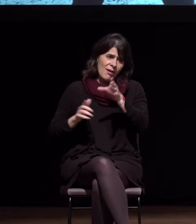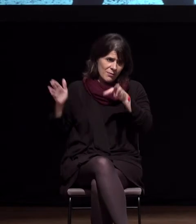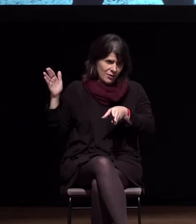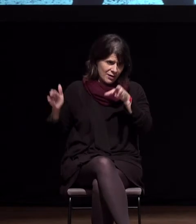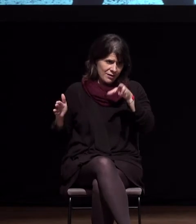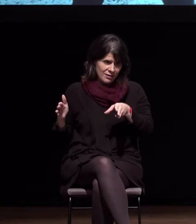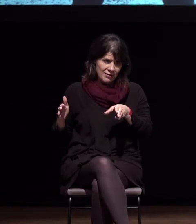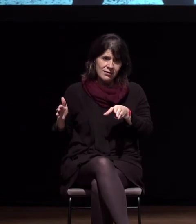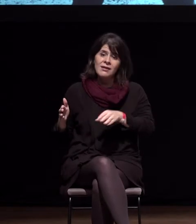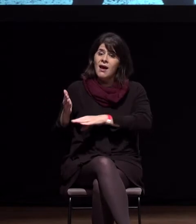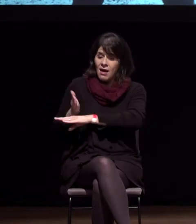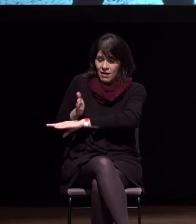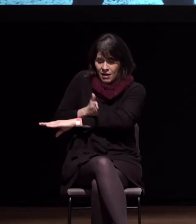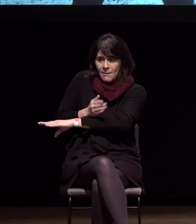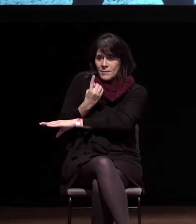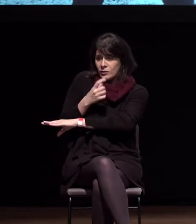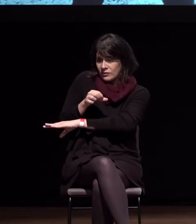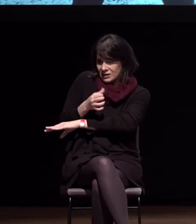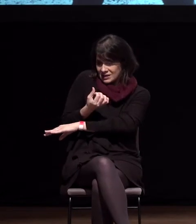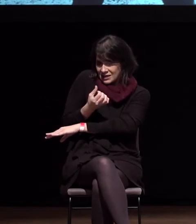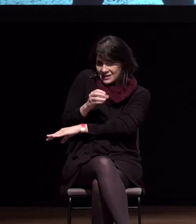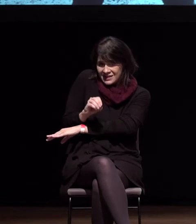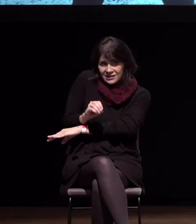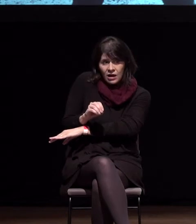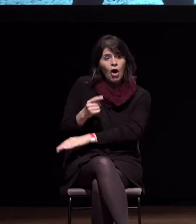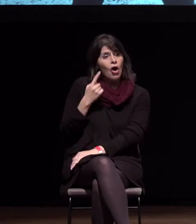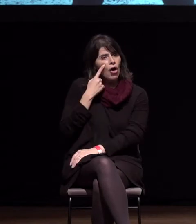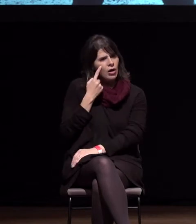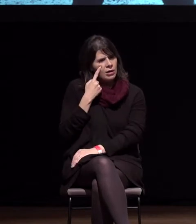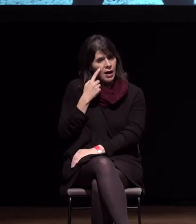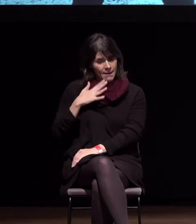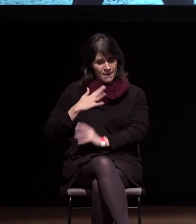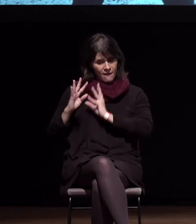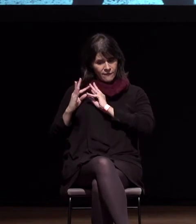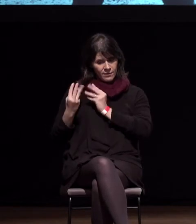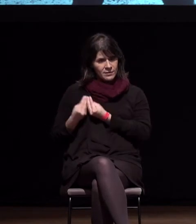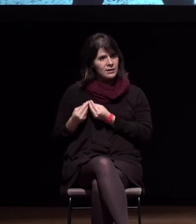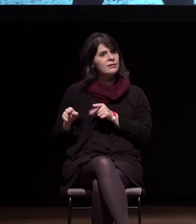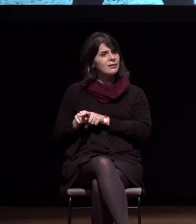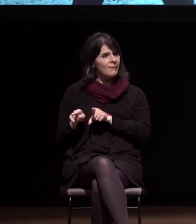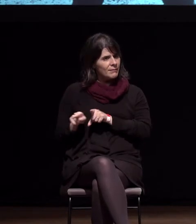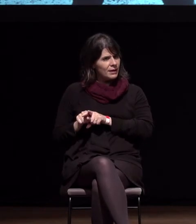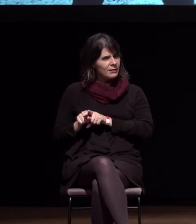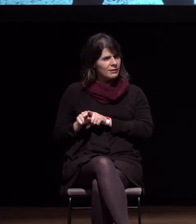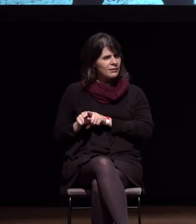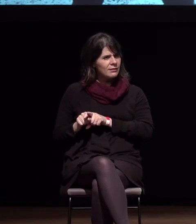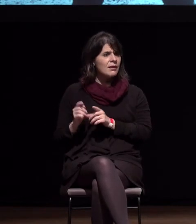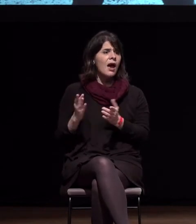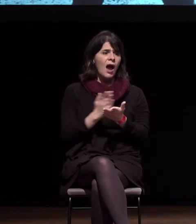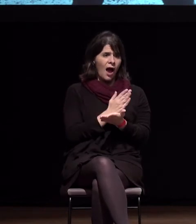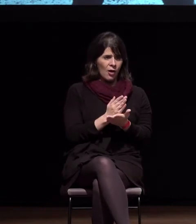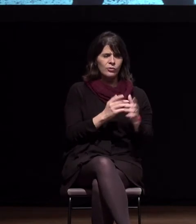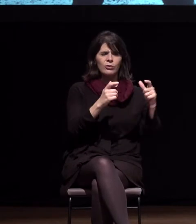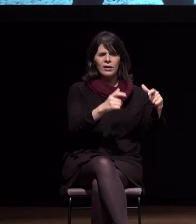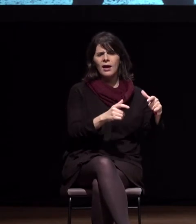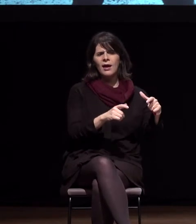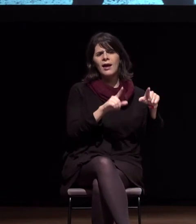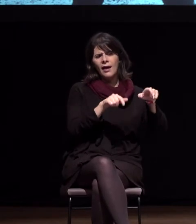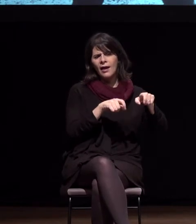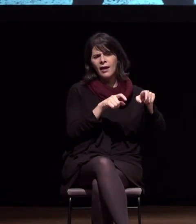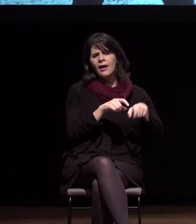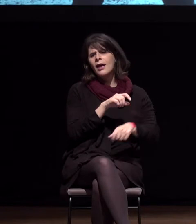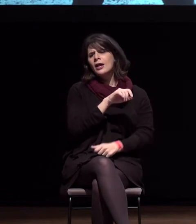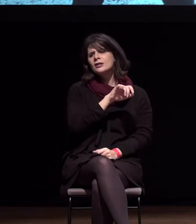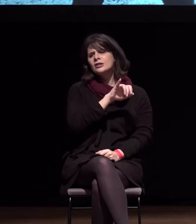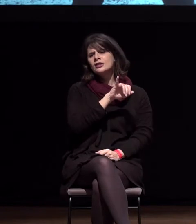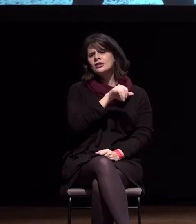60. Pois é, olha que inusitado. A minha família também. Uma parte é do interior de Jaboticabal